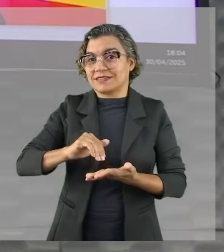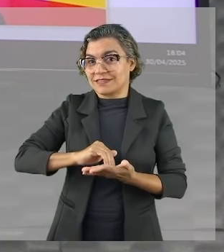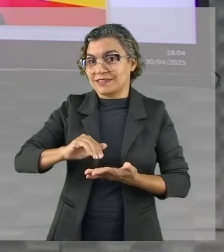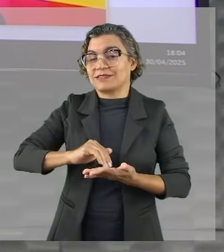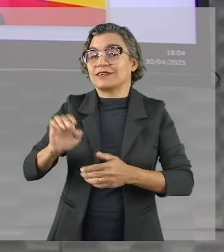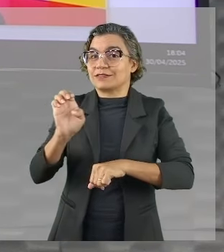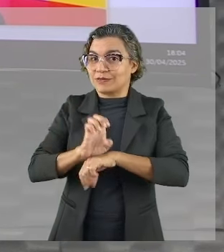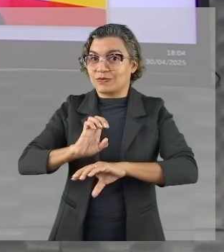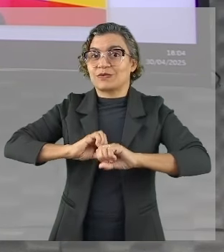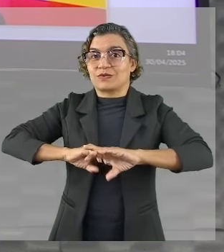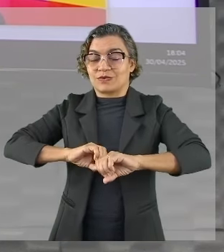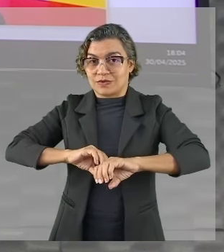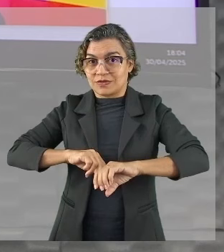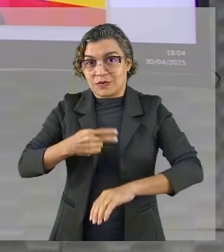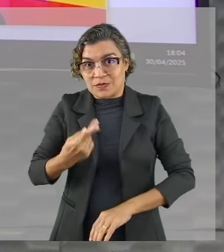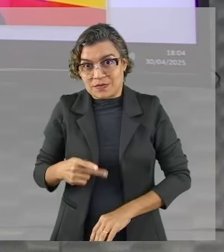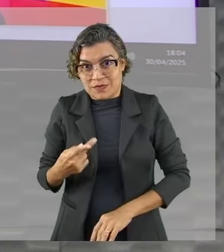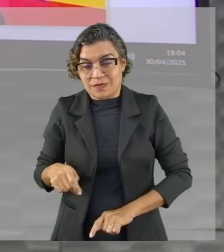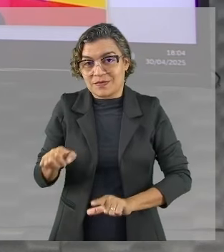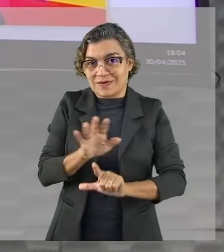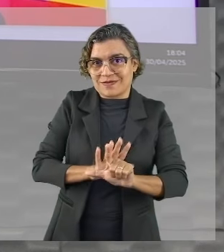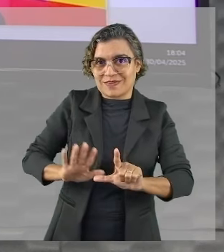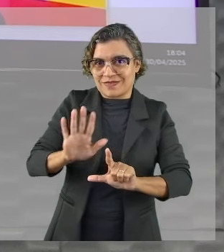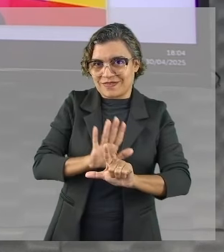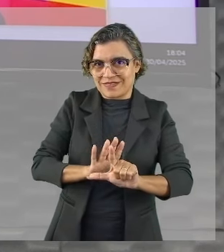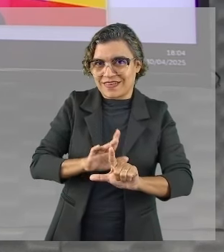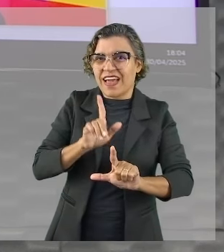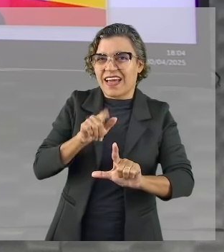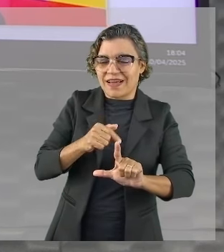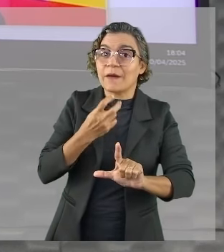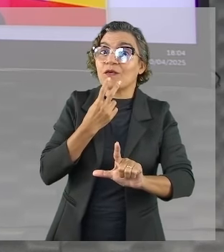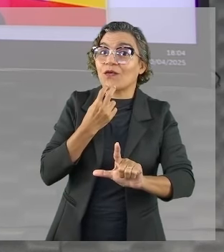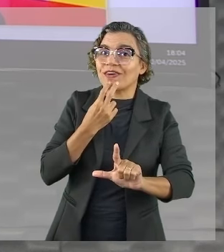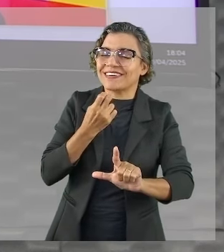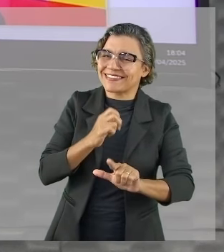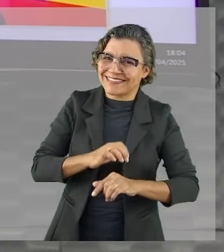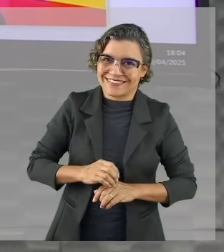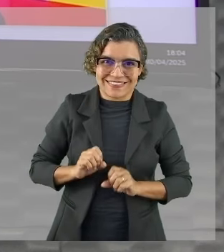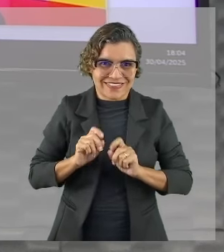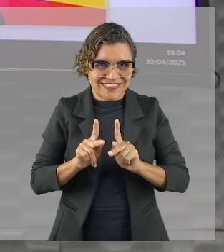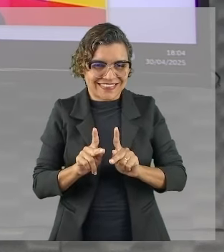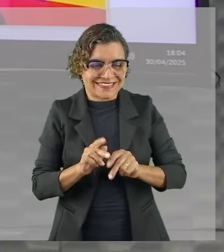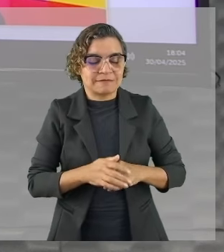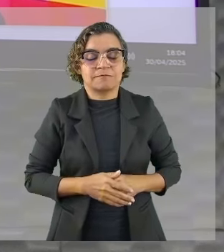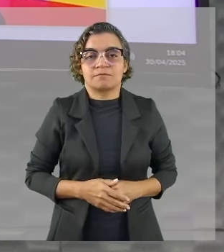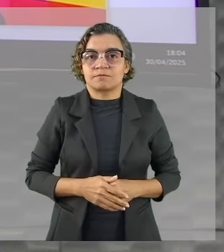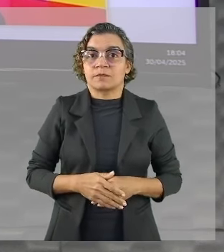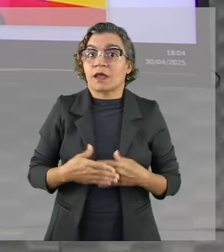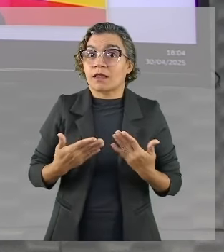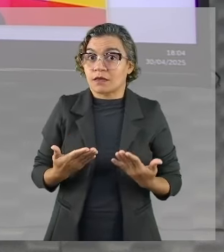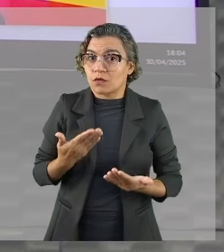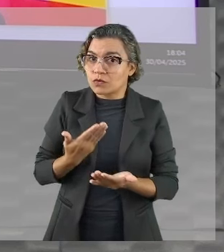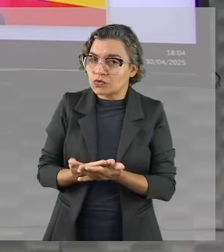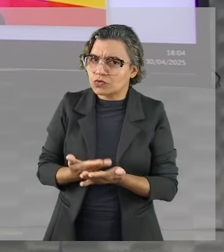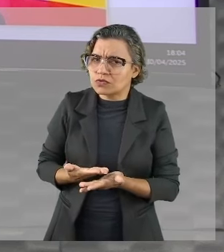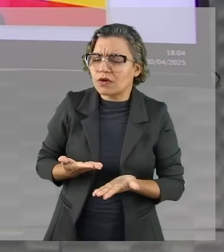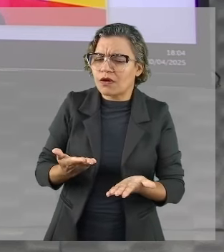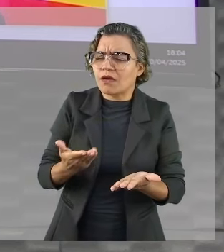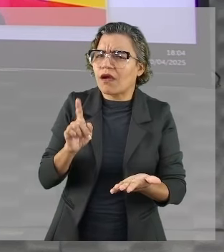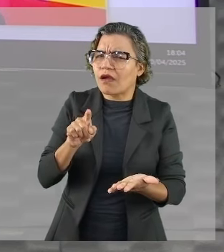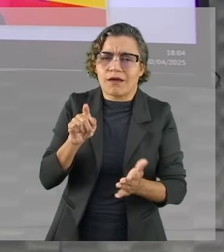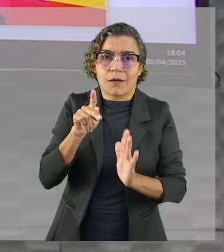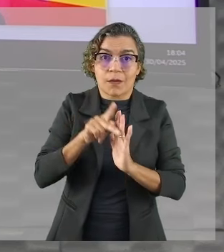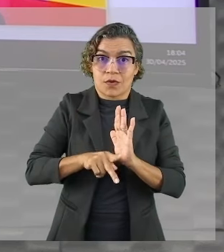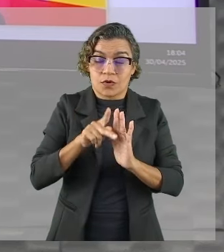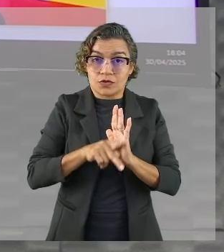de Educação, nesta plataforma, a plataforma Gonçalves Dias, beleza? Pessoal, o Estudaê, ele é um